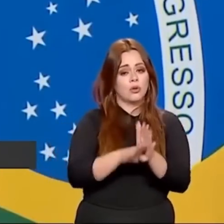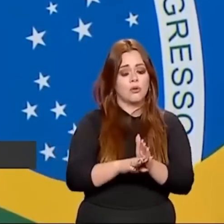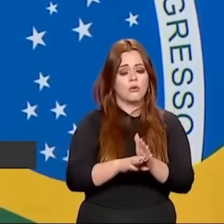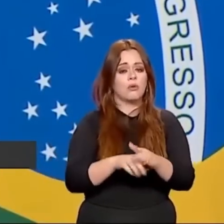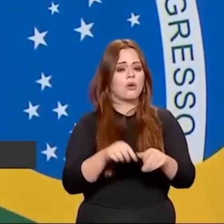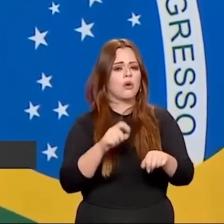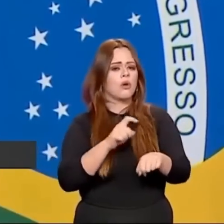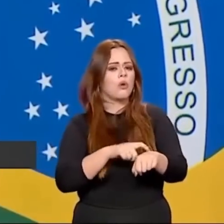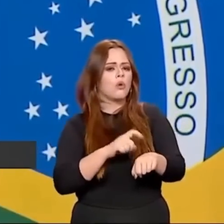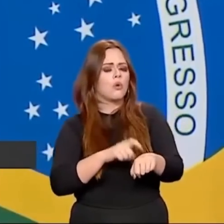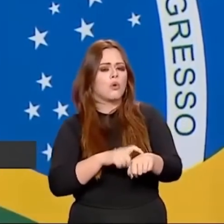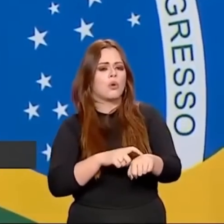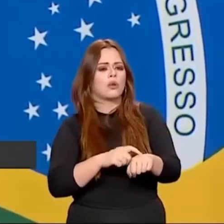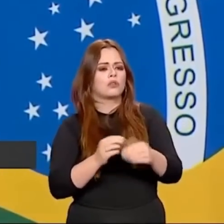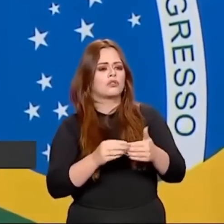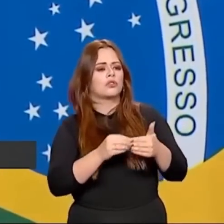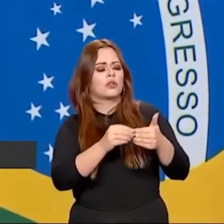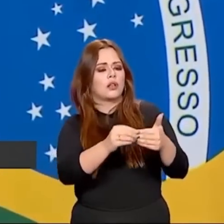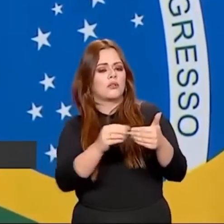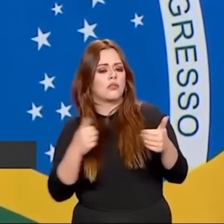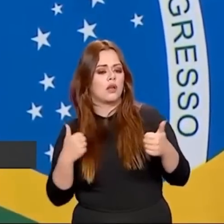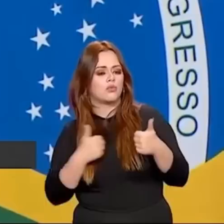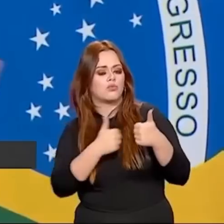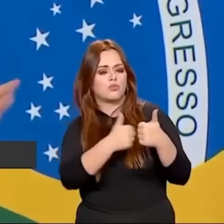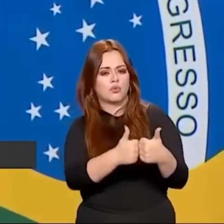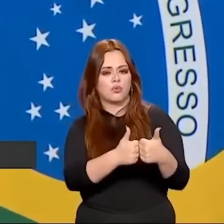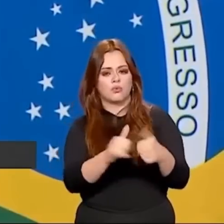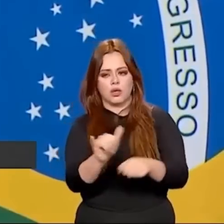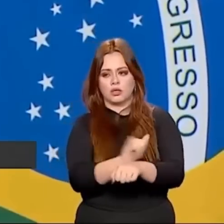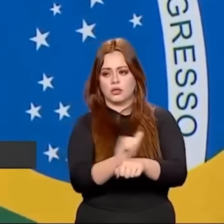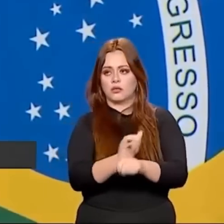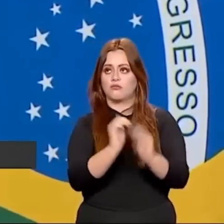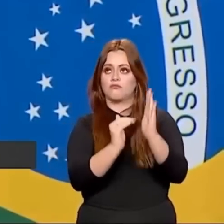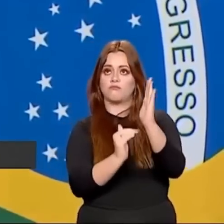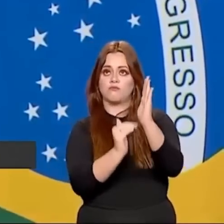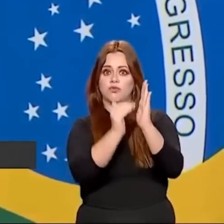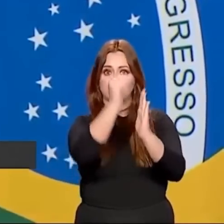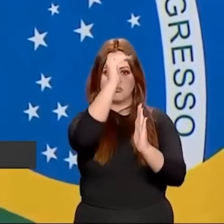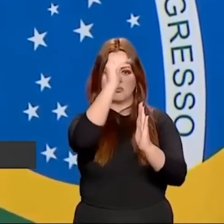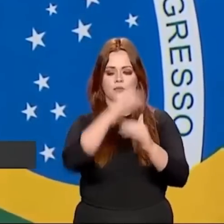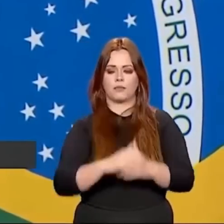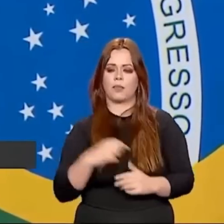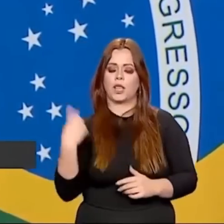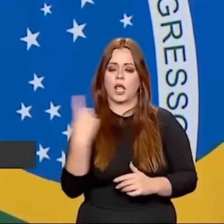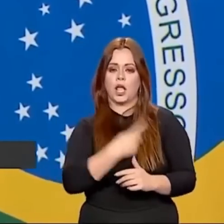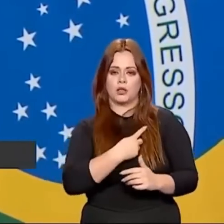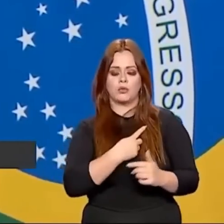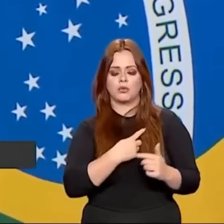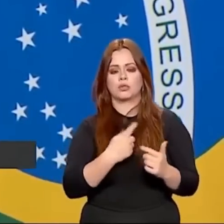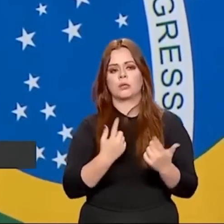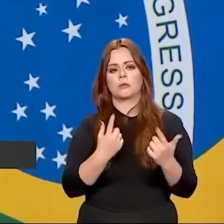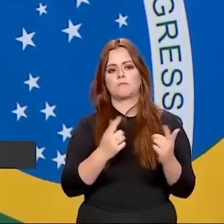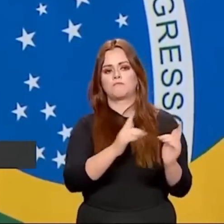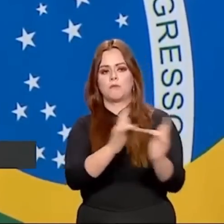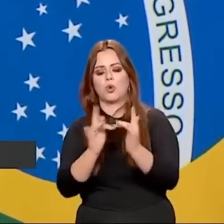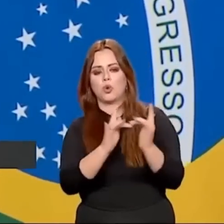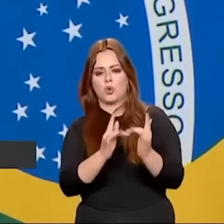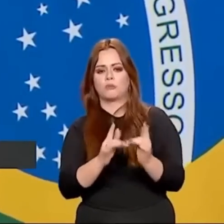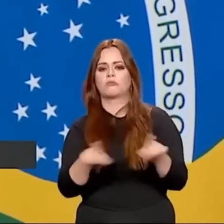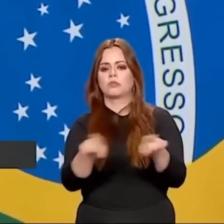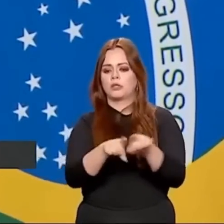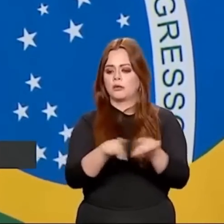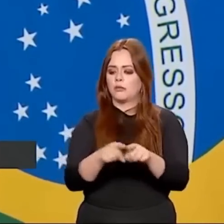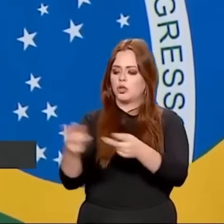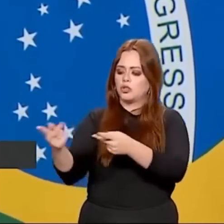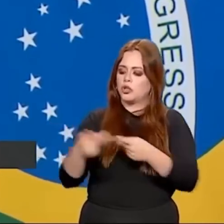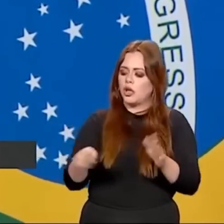hora de levar a nossa parceria estratégica a um outro nível. Nossa parceria, evidentemente, também vem com